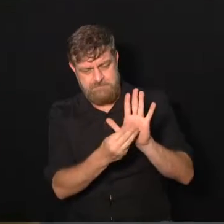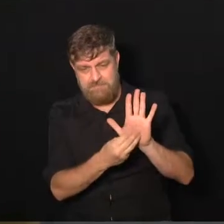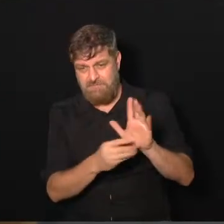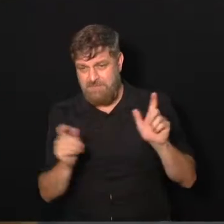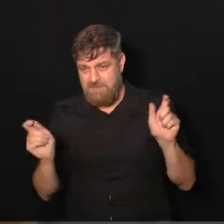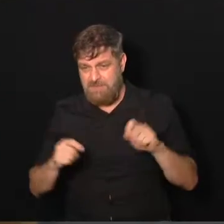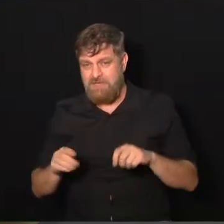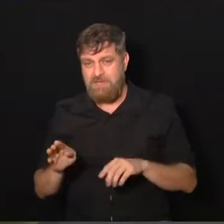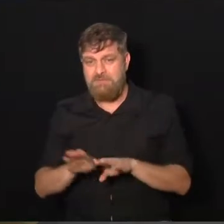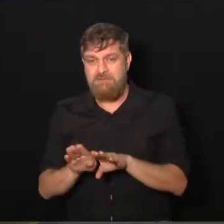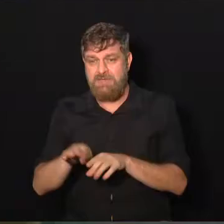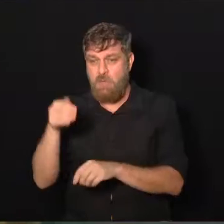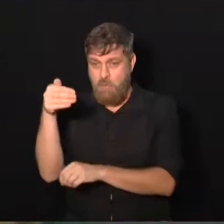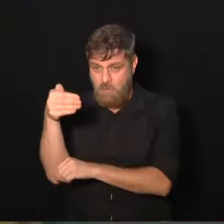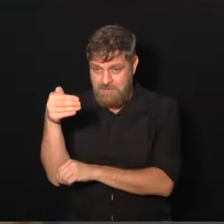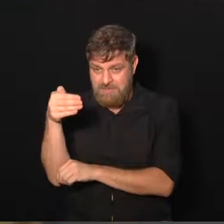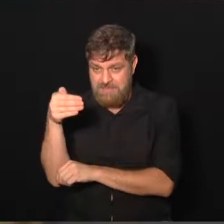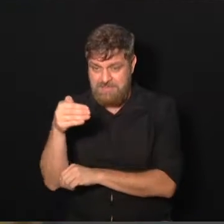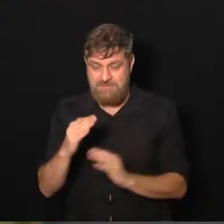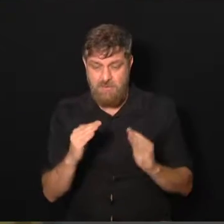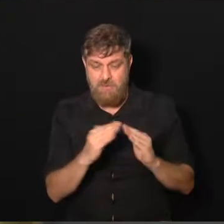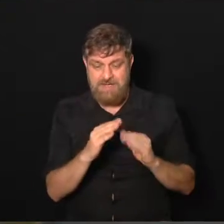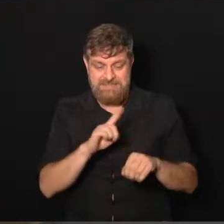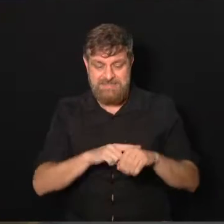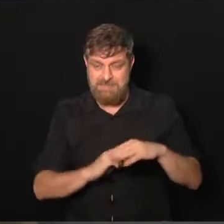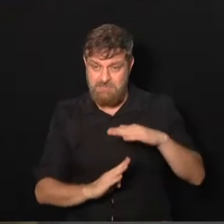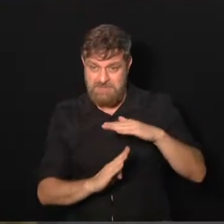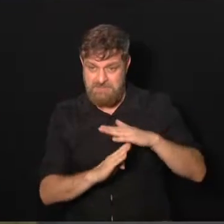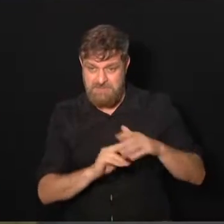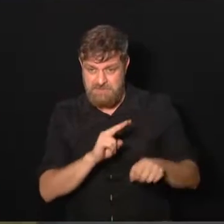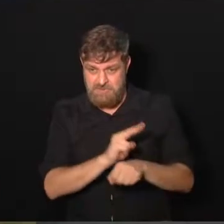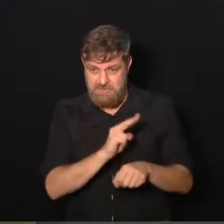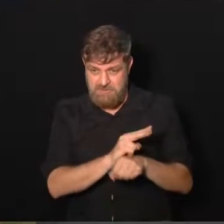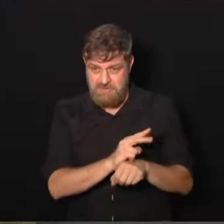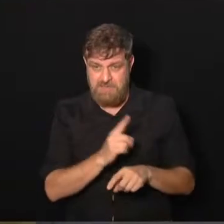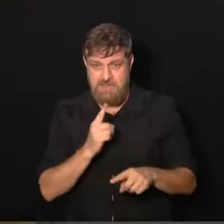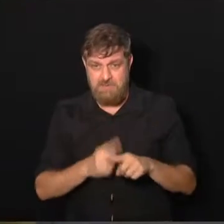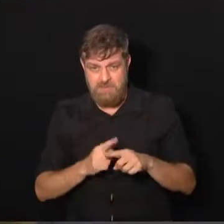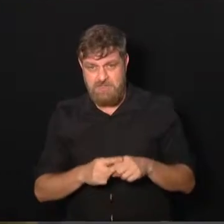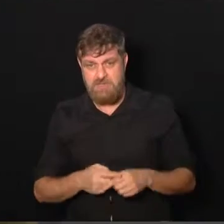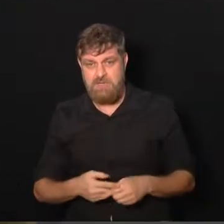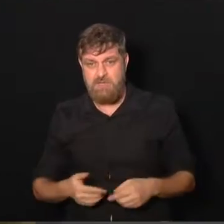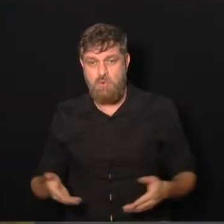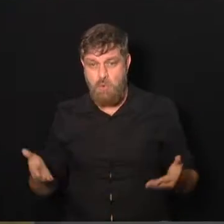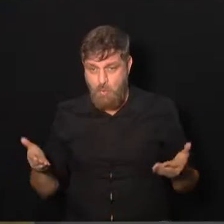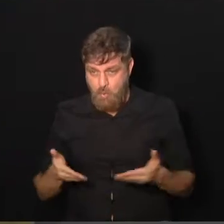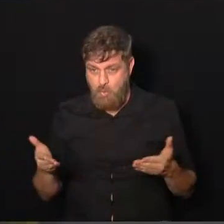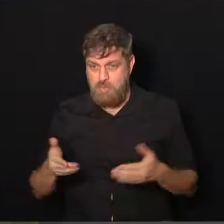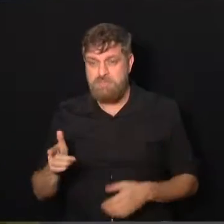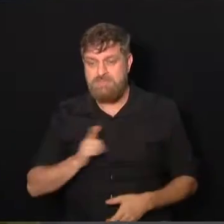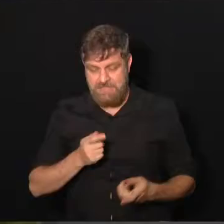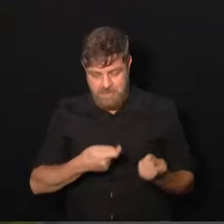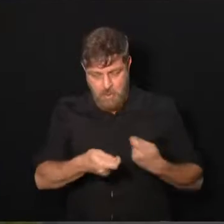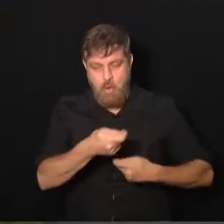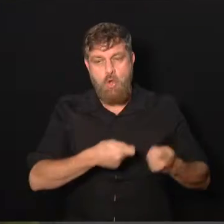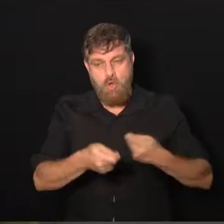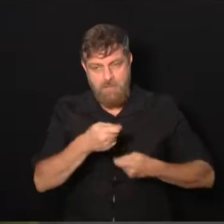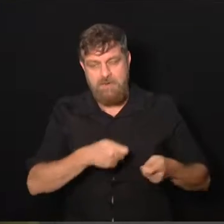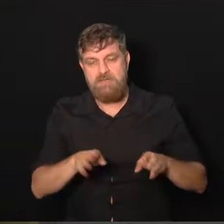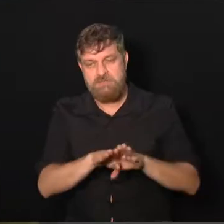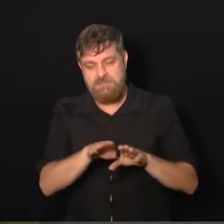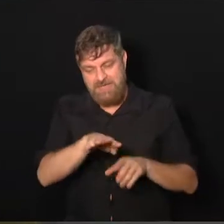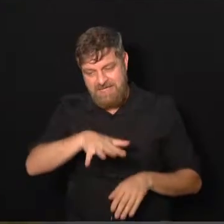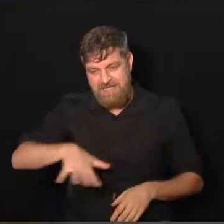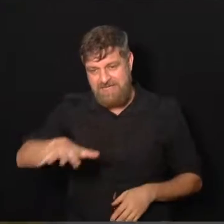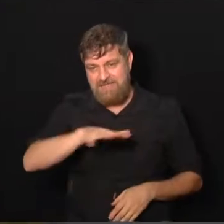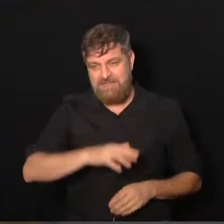em hotéis e lares temporários. Porque, de uma certa forma, existe hoje um comércio, tanto